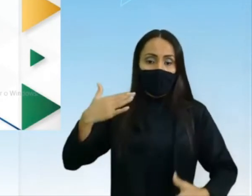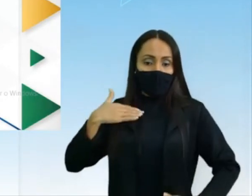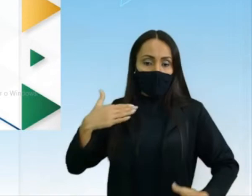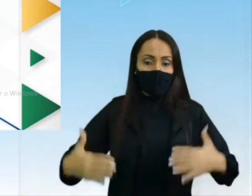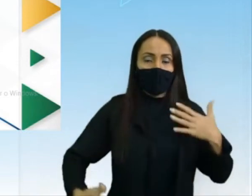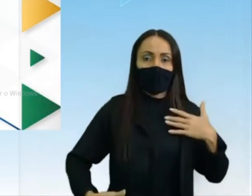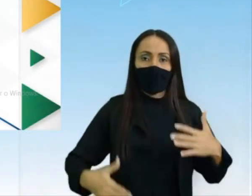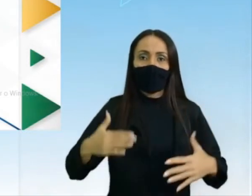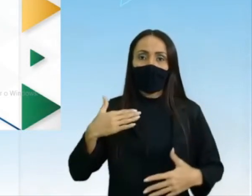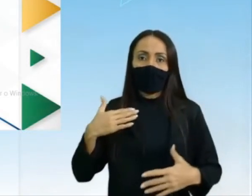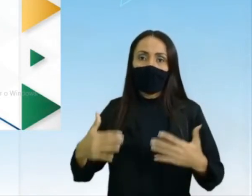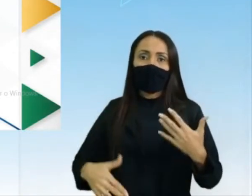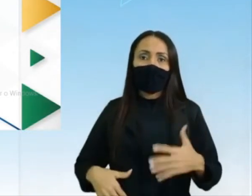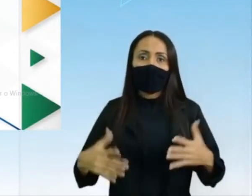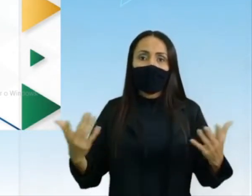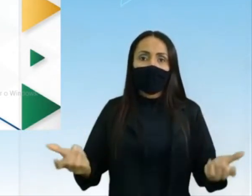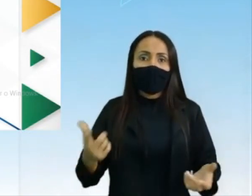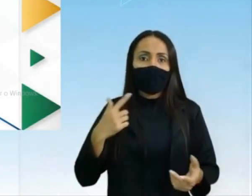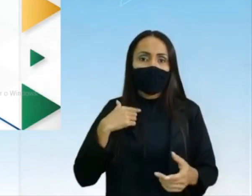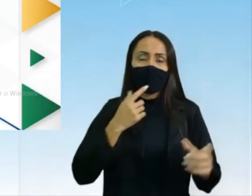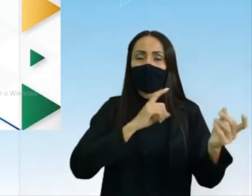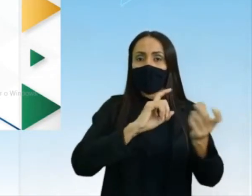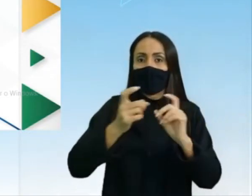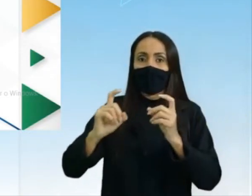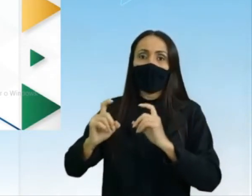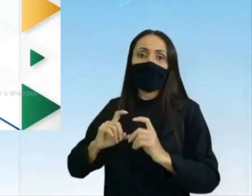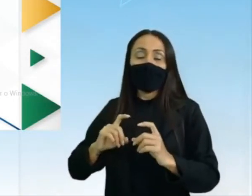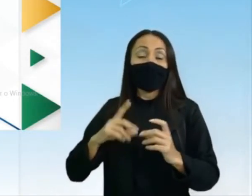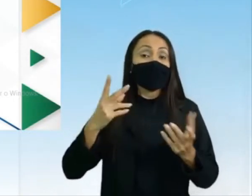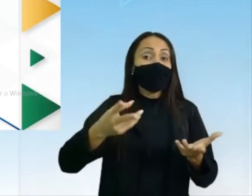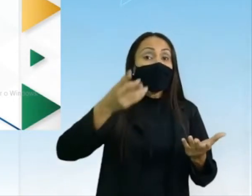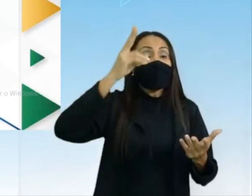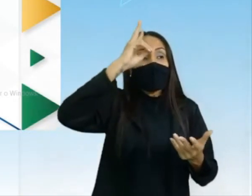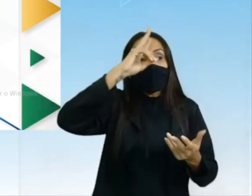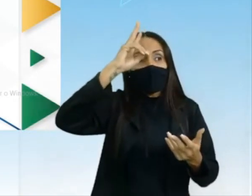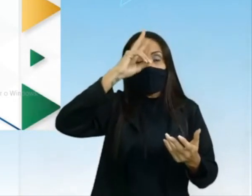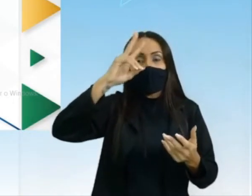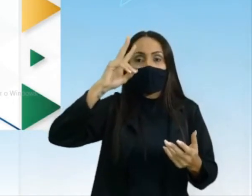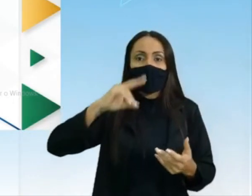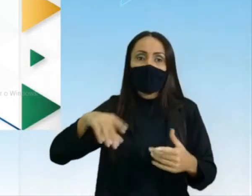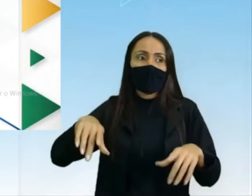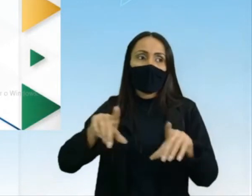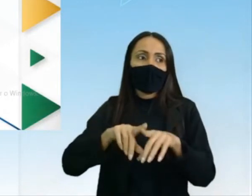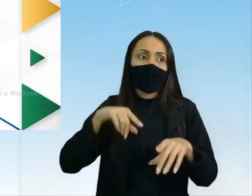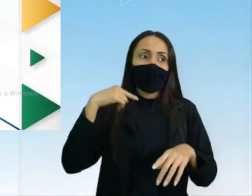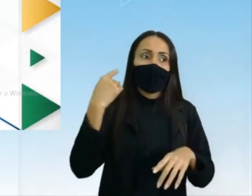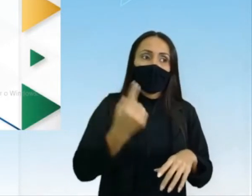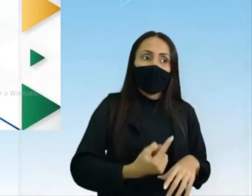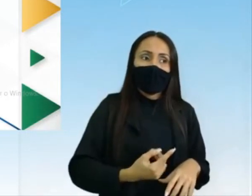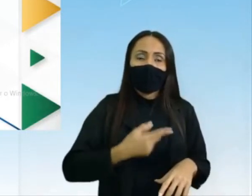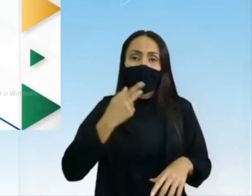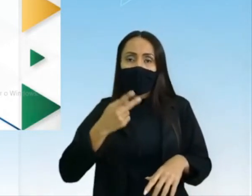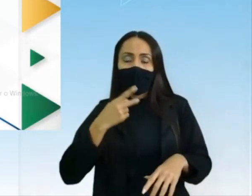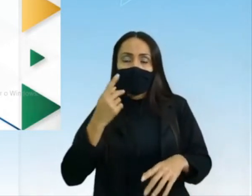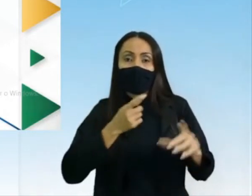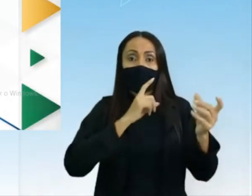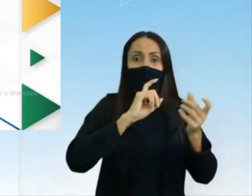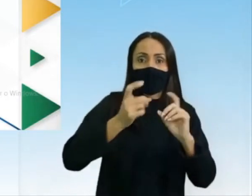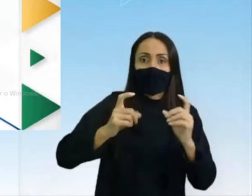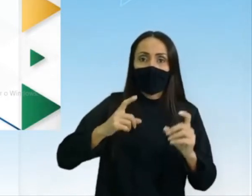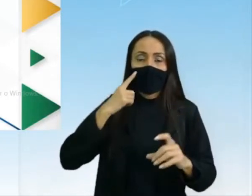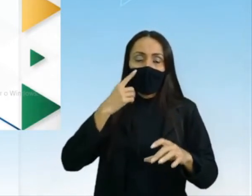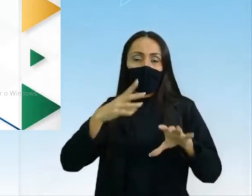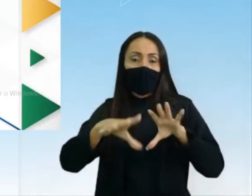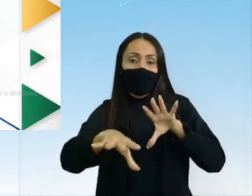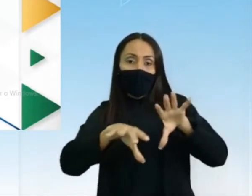não convém diante de quê? De um debate. Então lembrem-se que na questão que nós falamos, um debate, uma